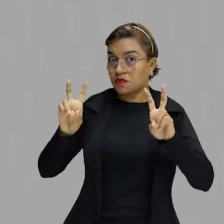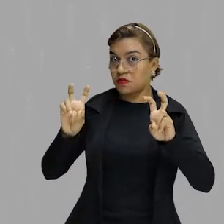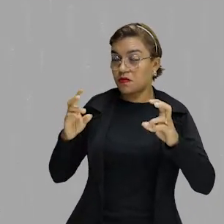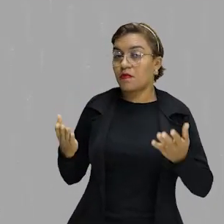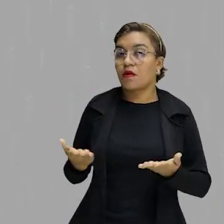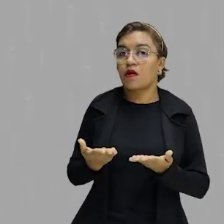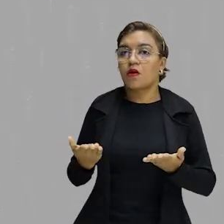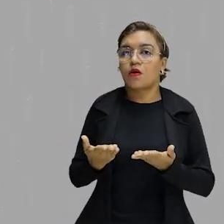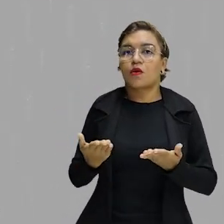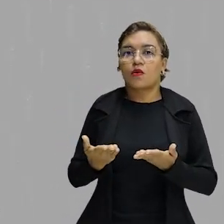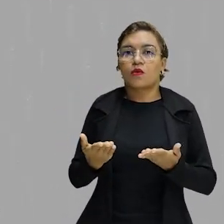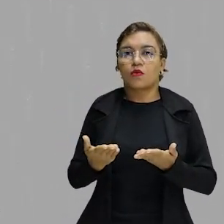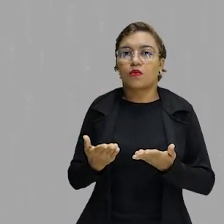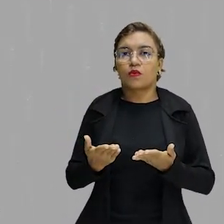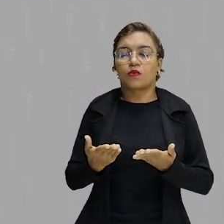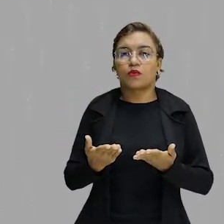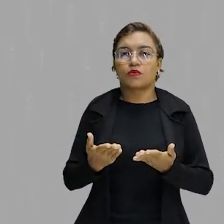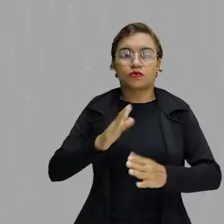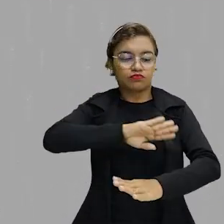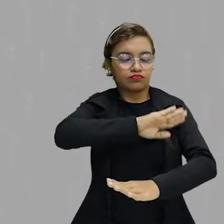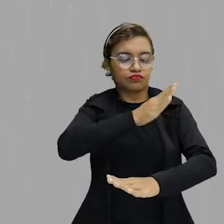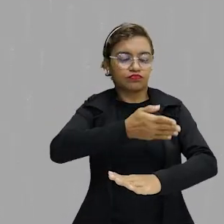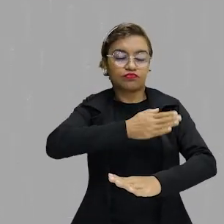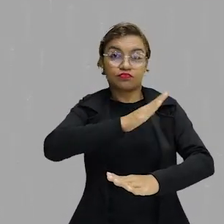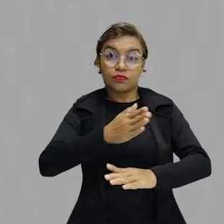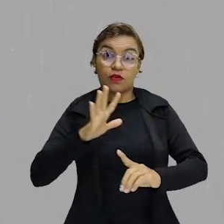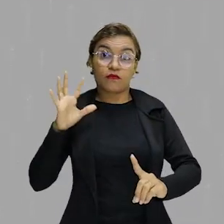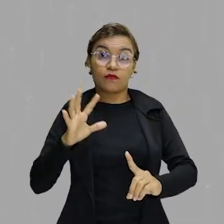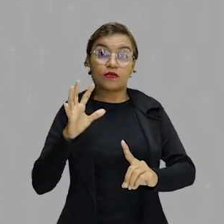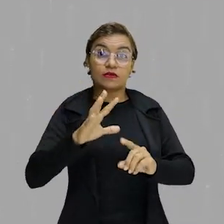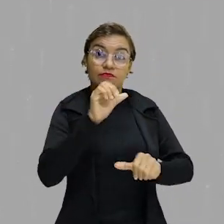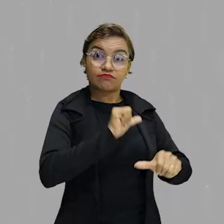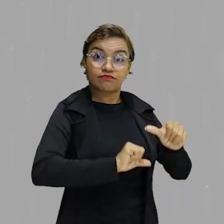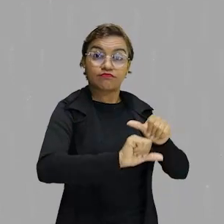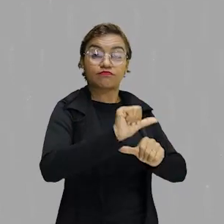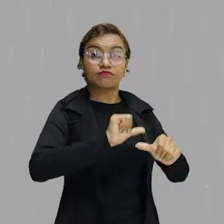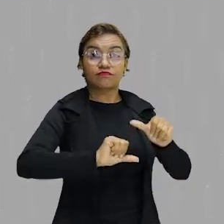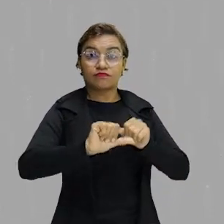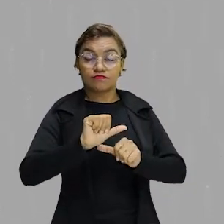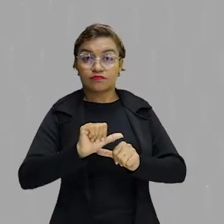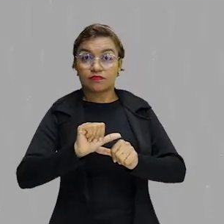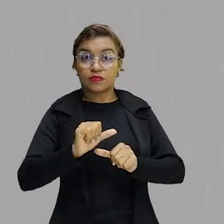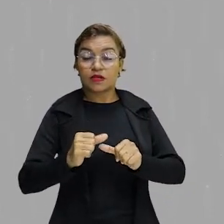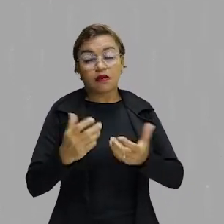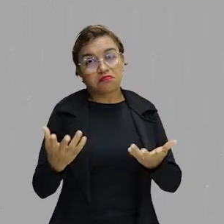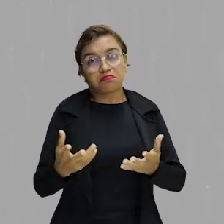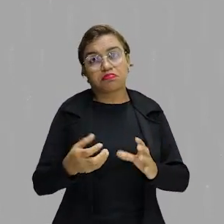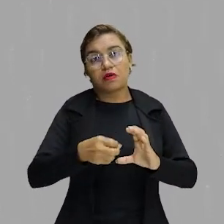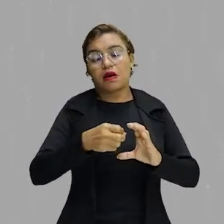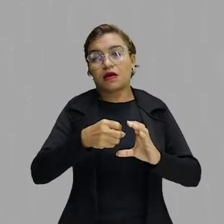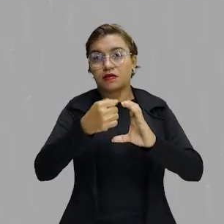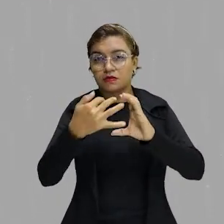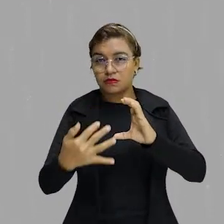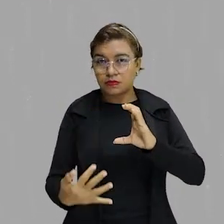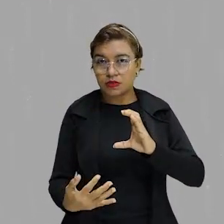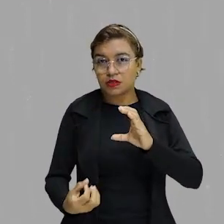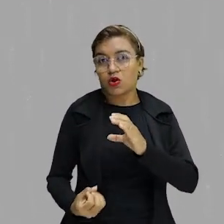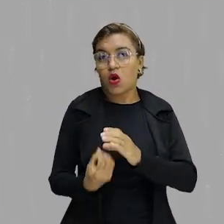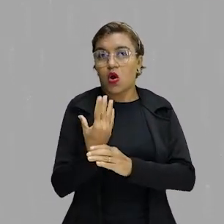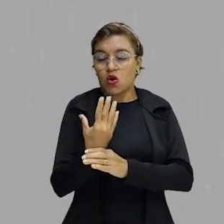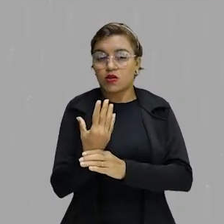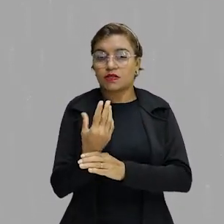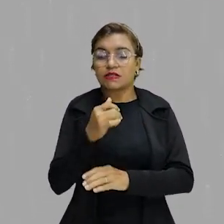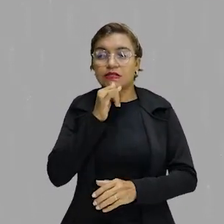né, os agentes transformadores do relevo, eles vão ser classificados de acordo com a origem de suas ações. E aí nós vamos ter dois